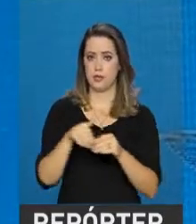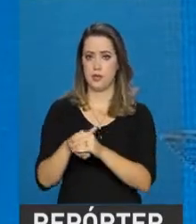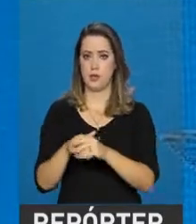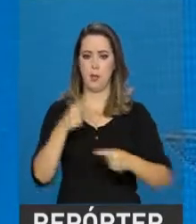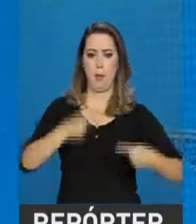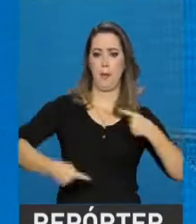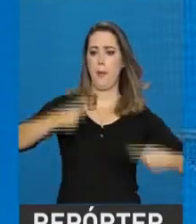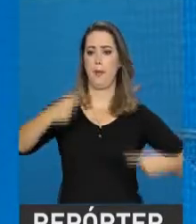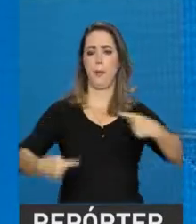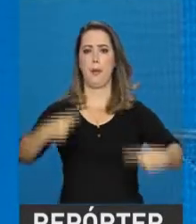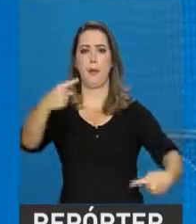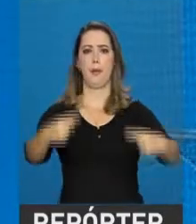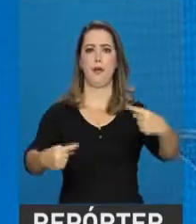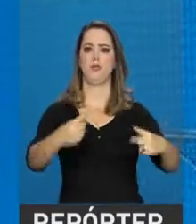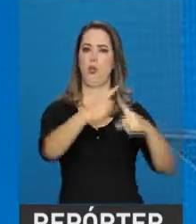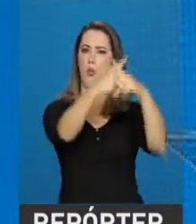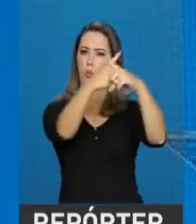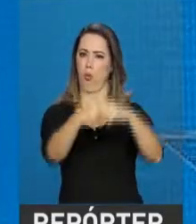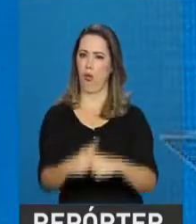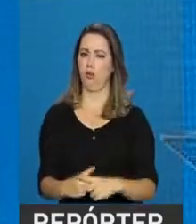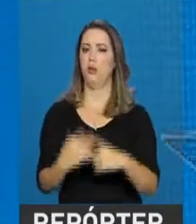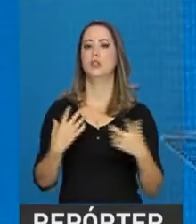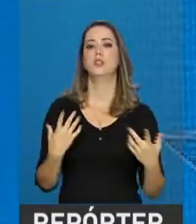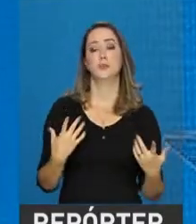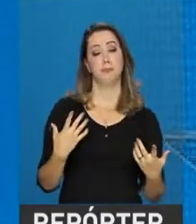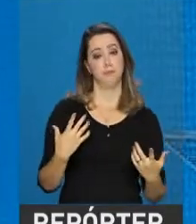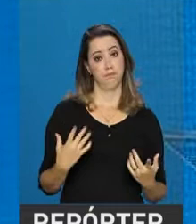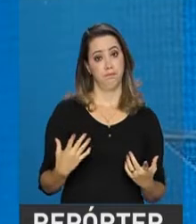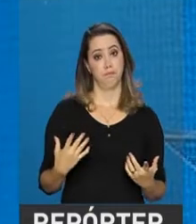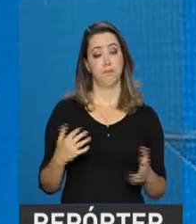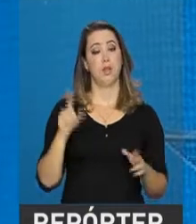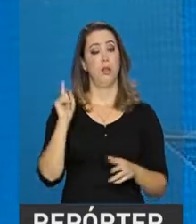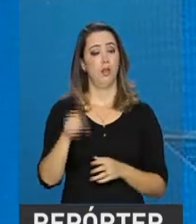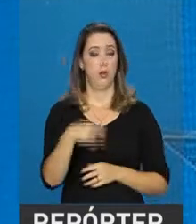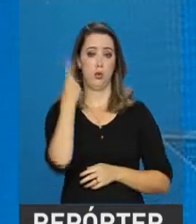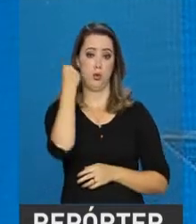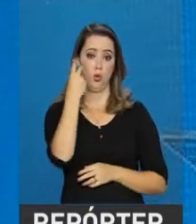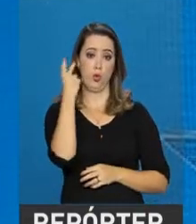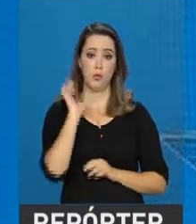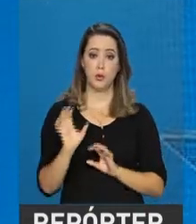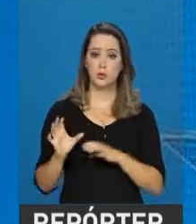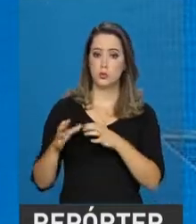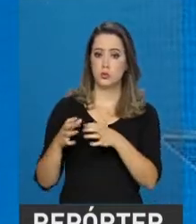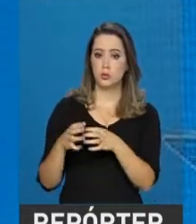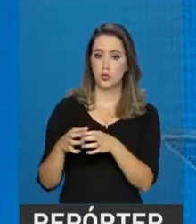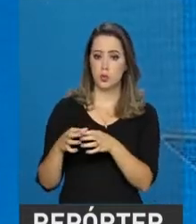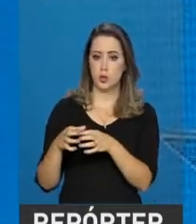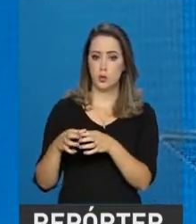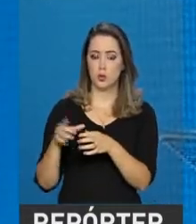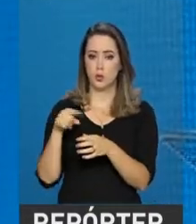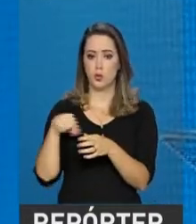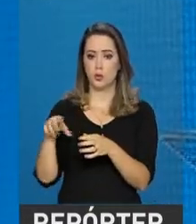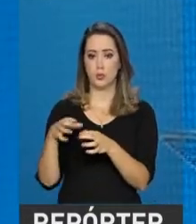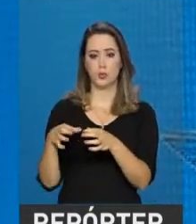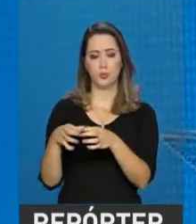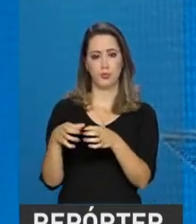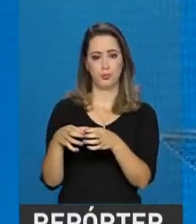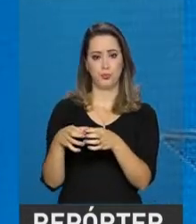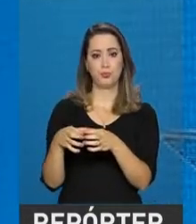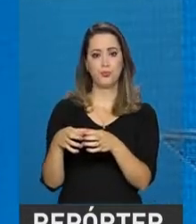controvérsias contrariedades contestações e é natural que alguns digamos assim